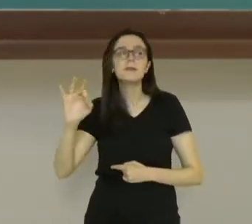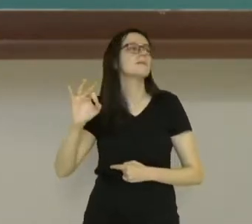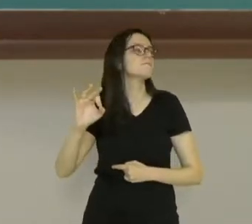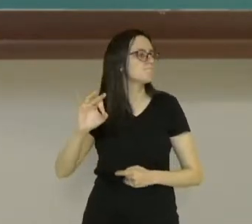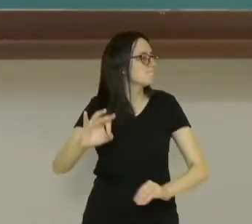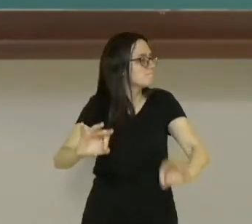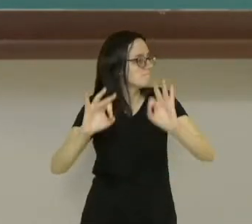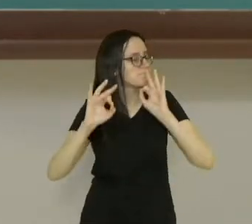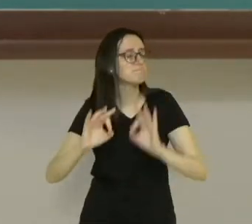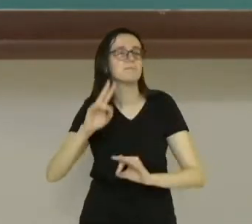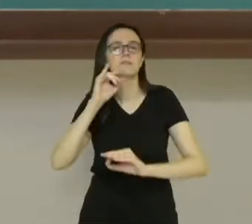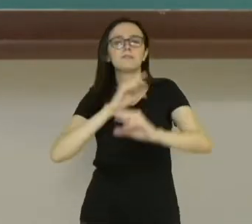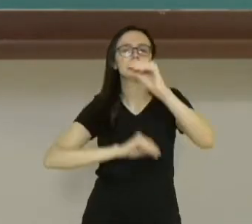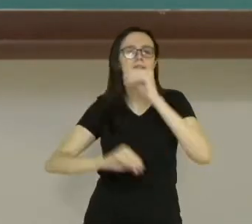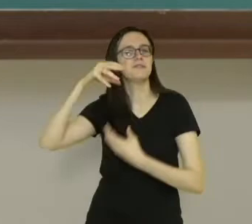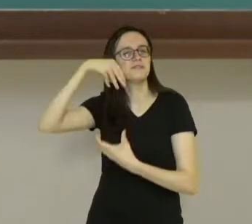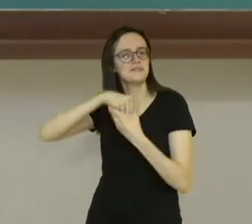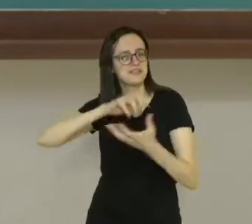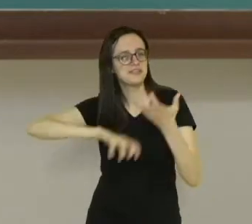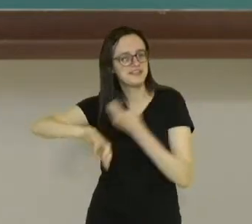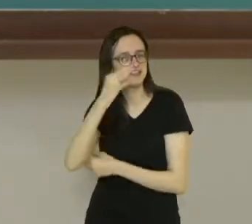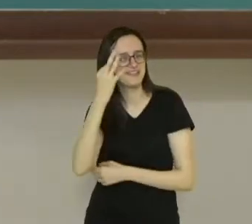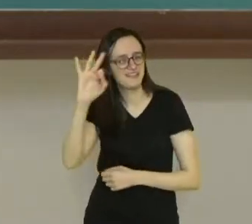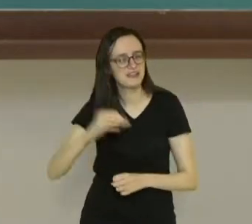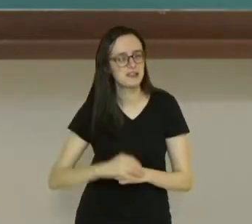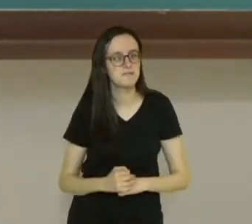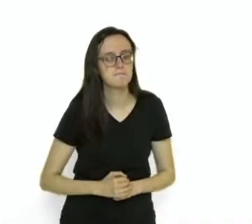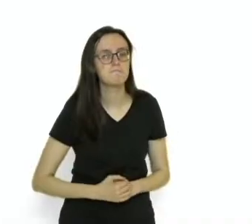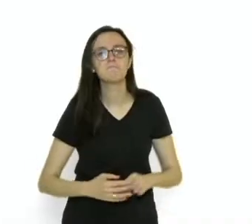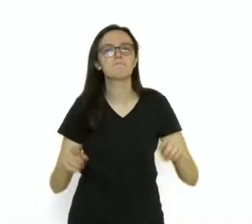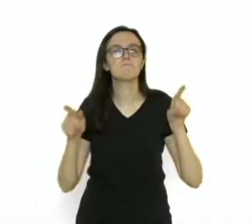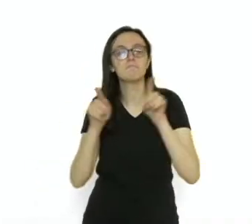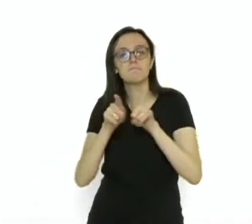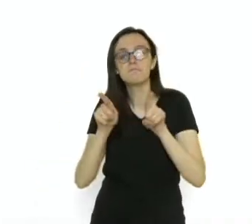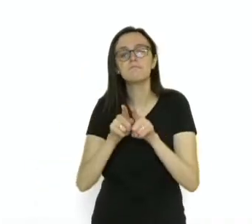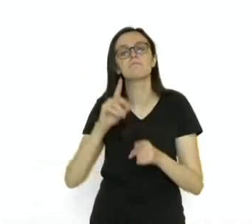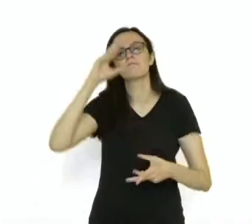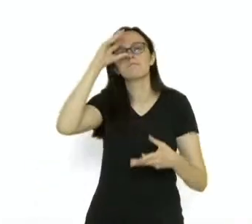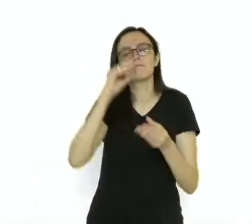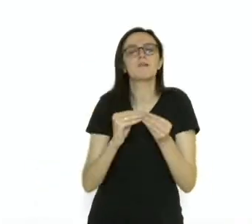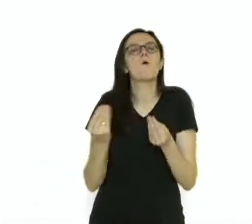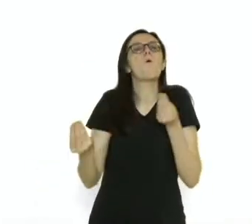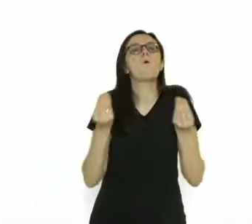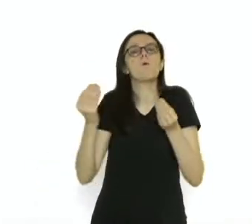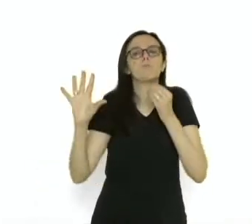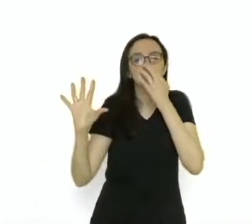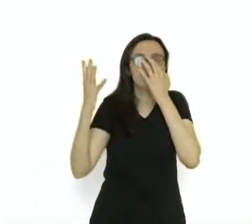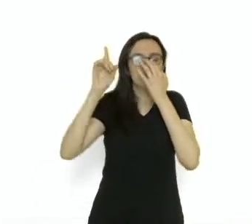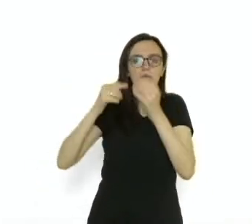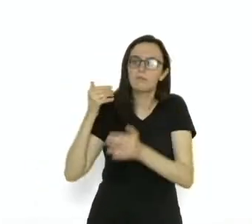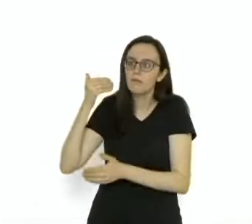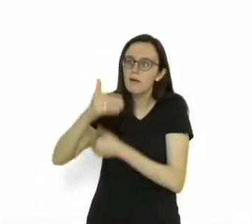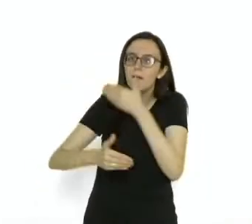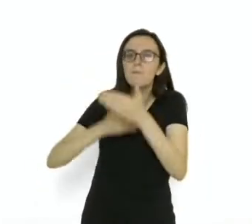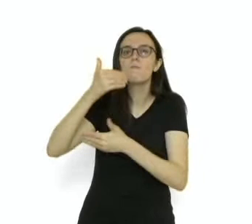vai dar o que falar dentro da Revolução Francesa. E também compreender como ocorreu o